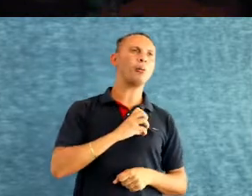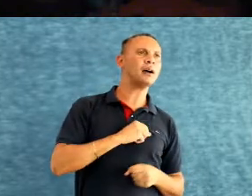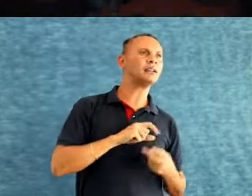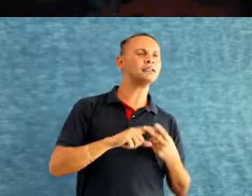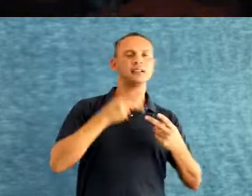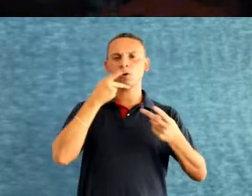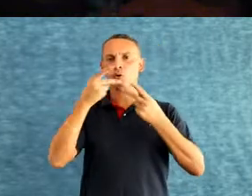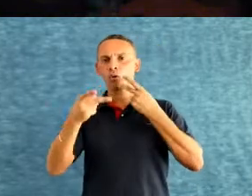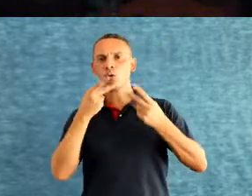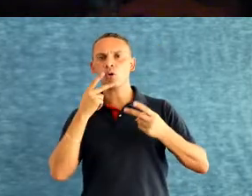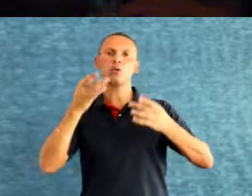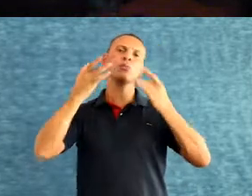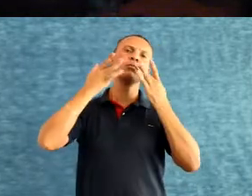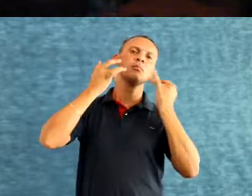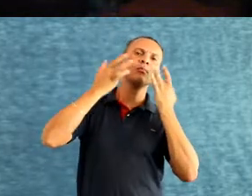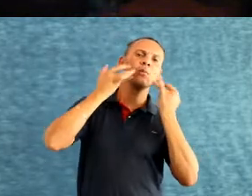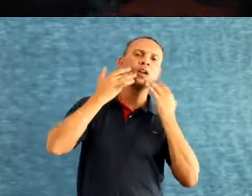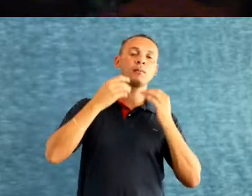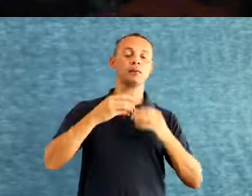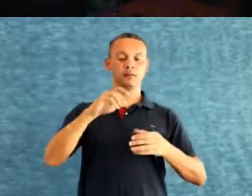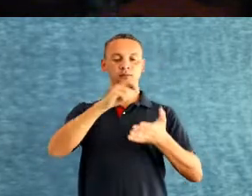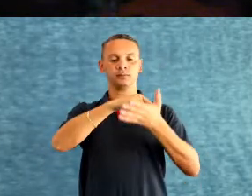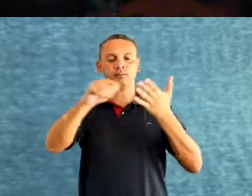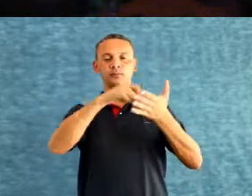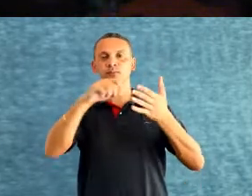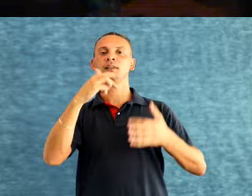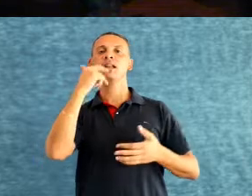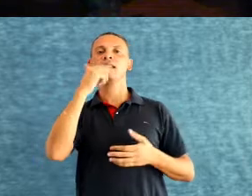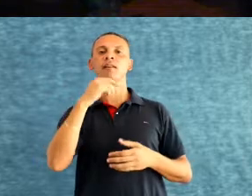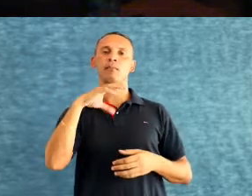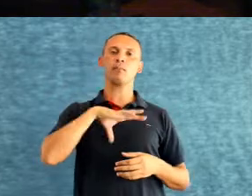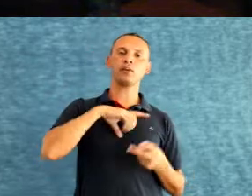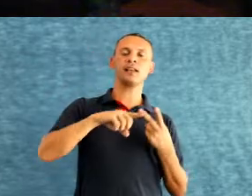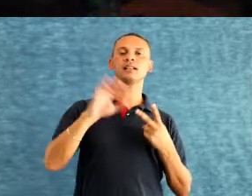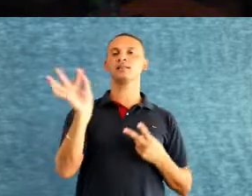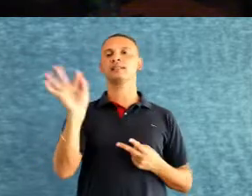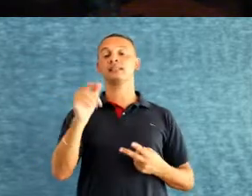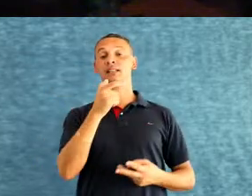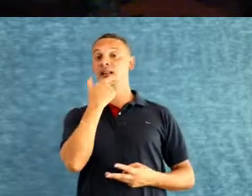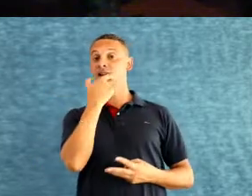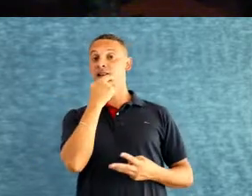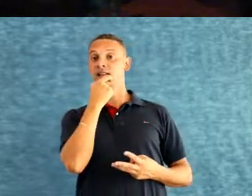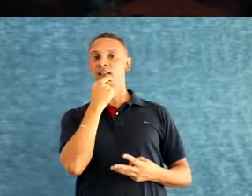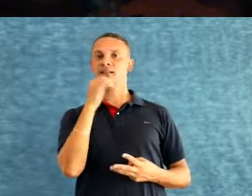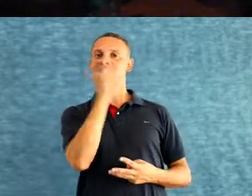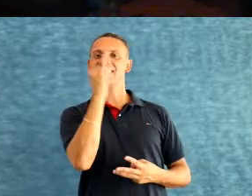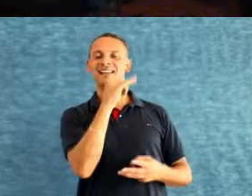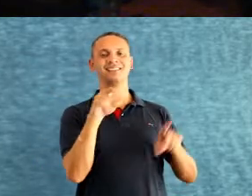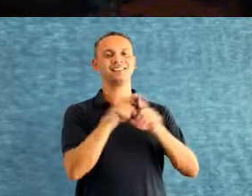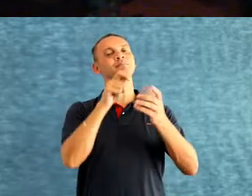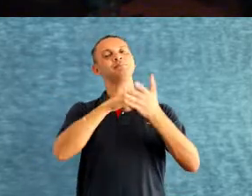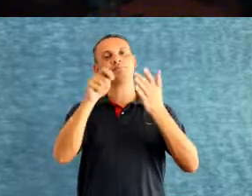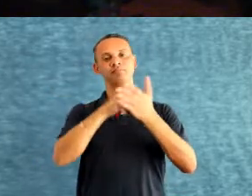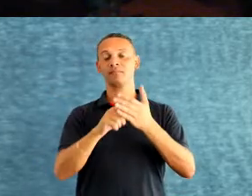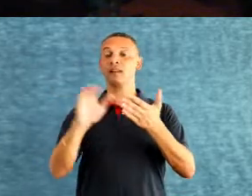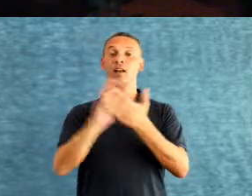ensaios, escritos em português, francês, inglês e italiano. Alguns, inclusive, tiveram 2, 3, 4